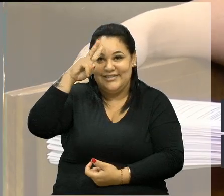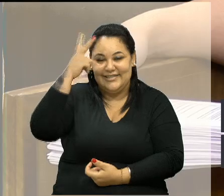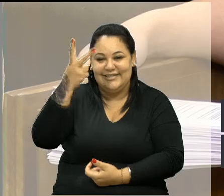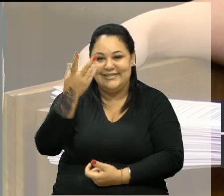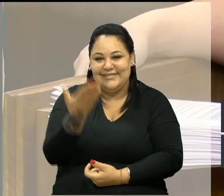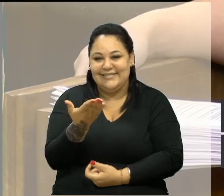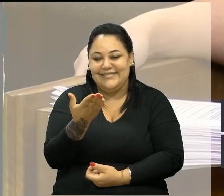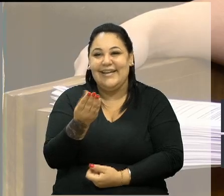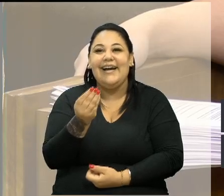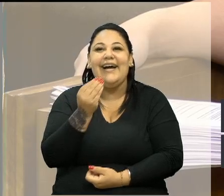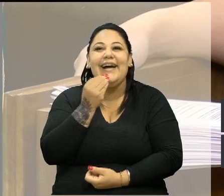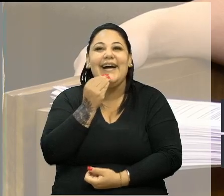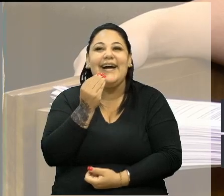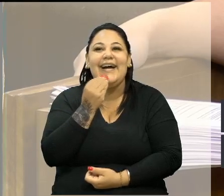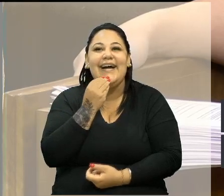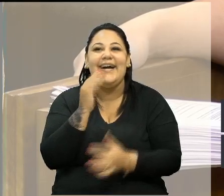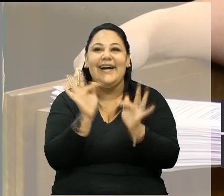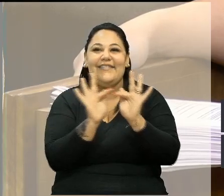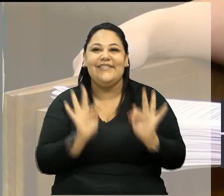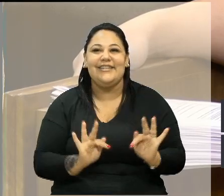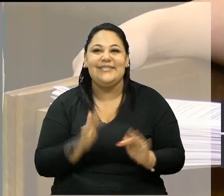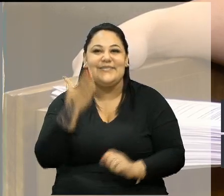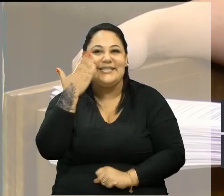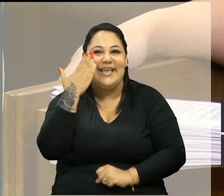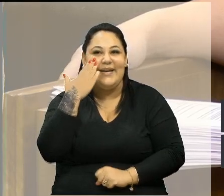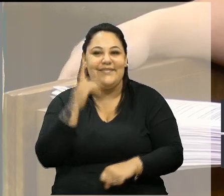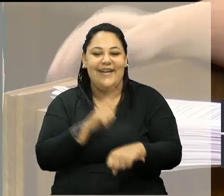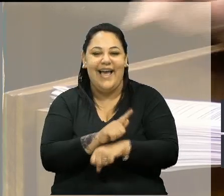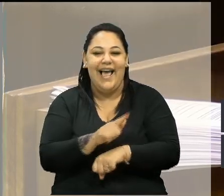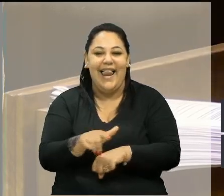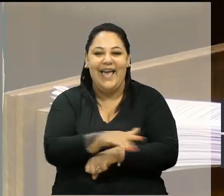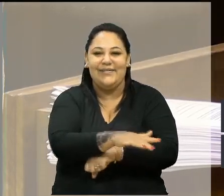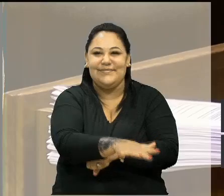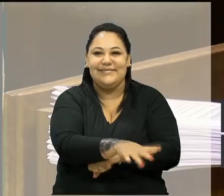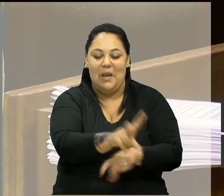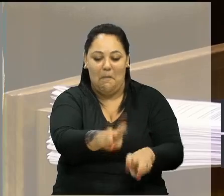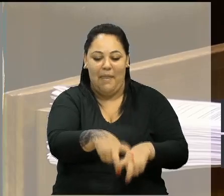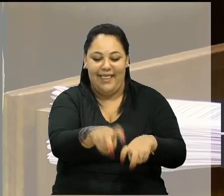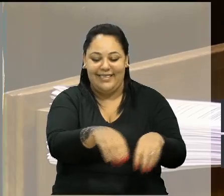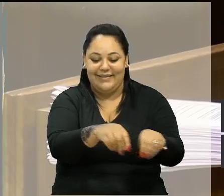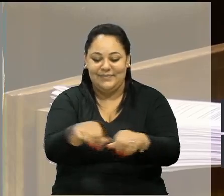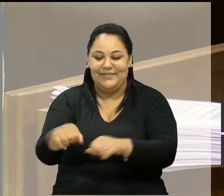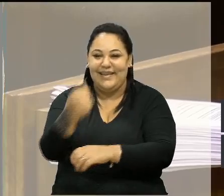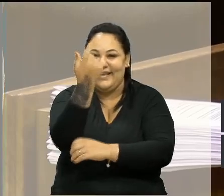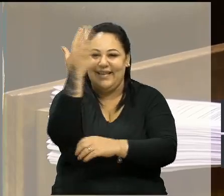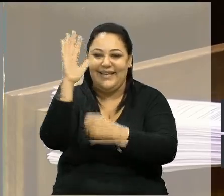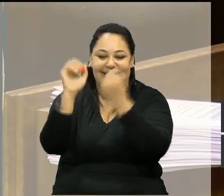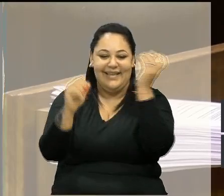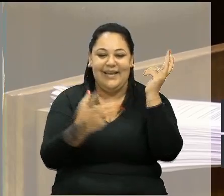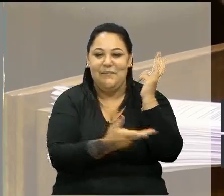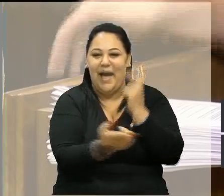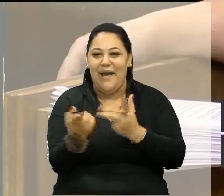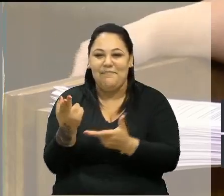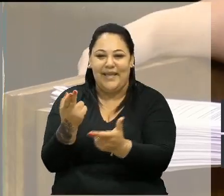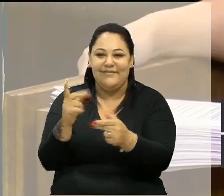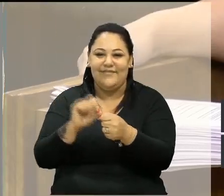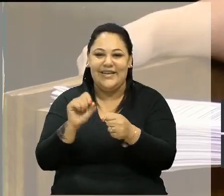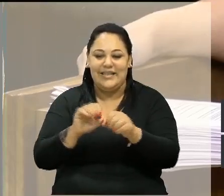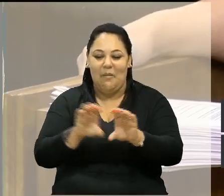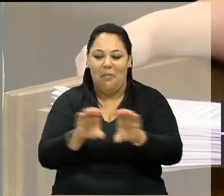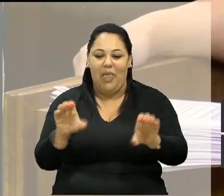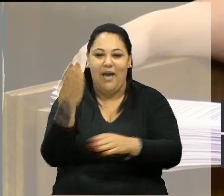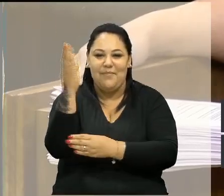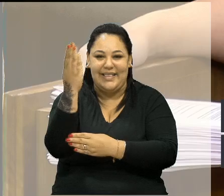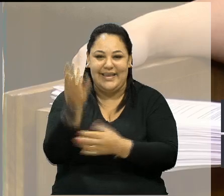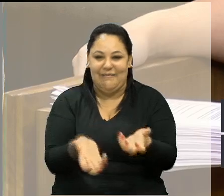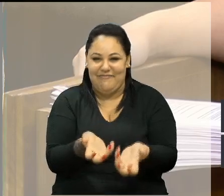obviamente que está feliz porque ele sabe que ele vai para Galópolis lá plantar, cortar a árvore, que é o que ele gosta lá, fazer lenha, né?